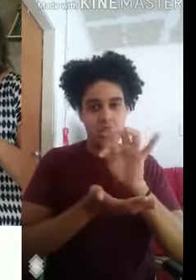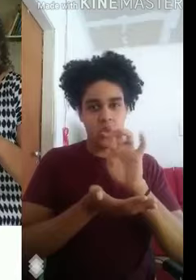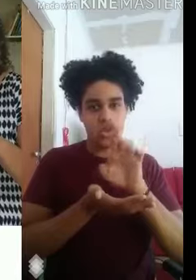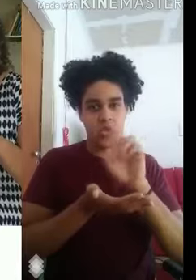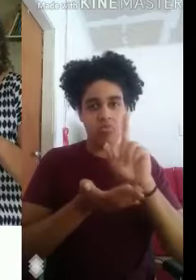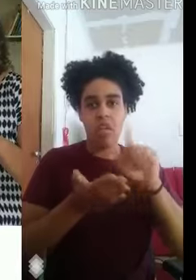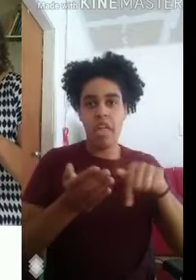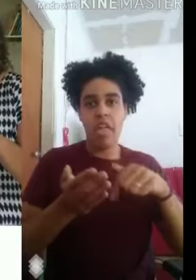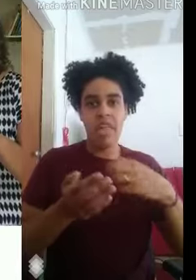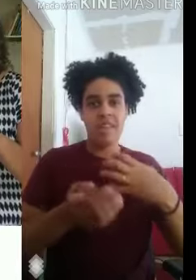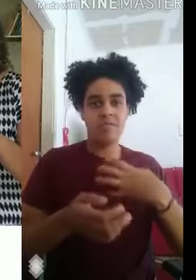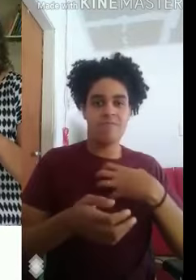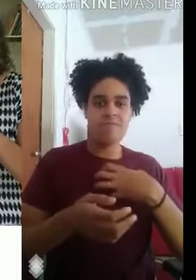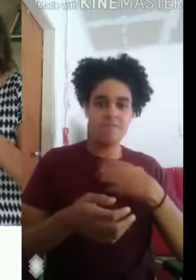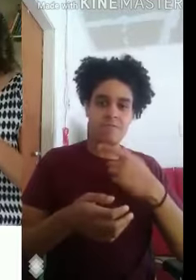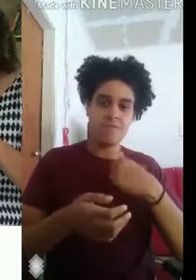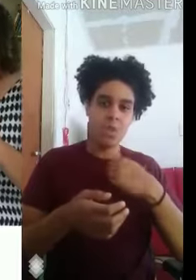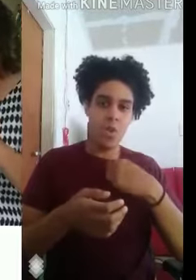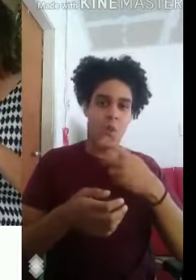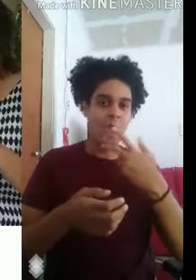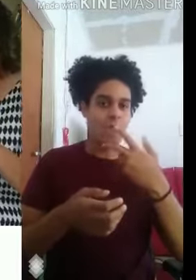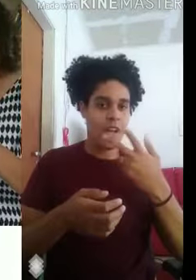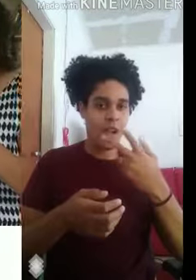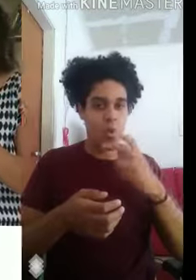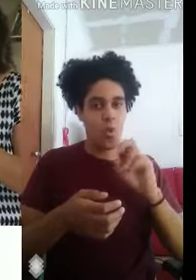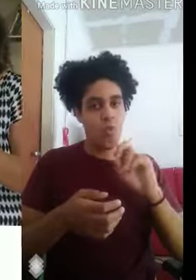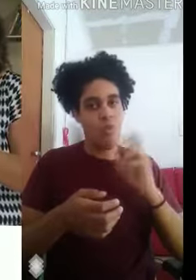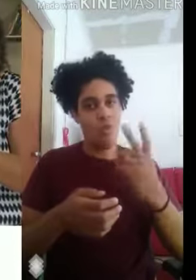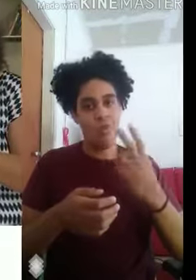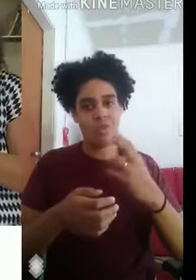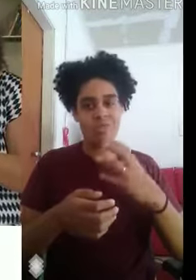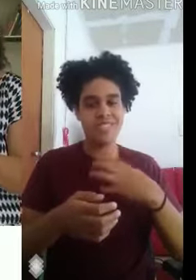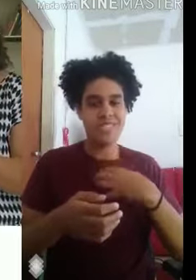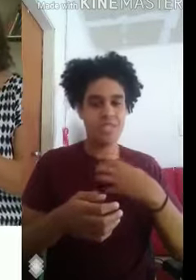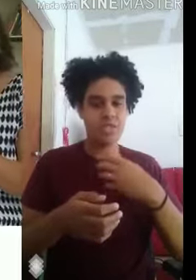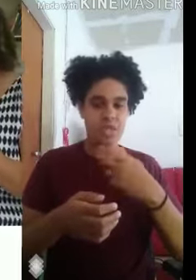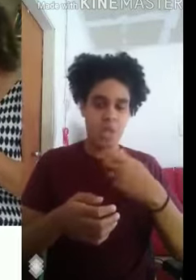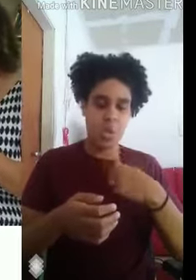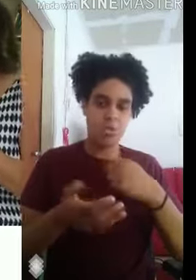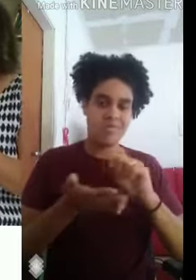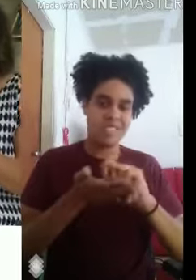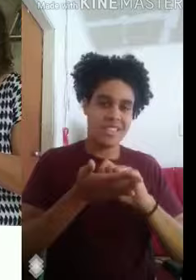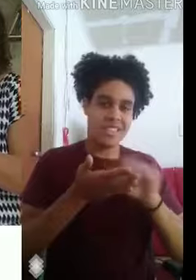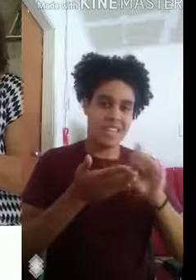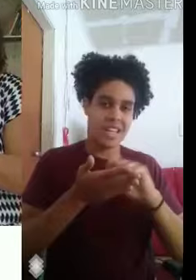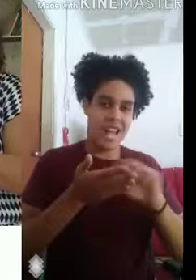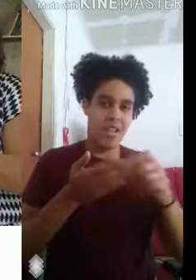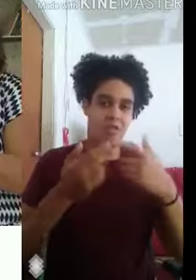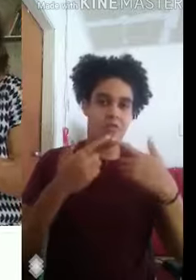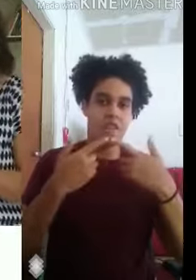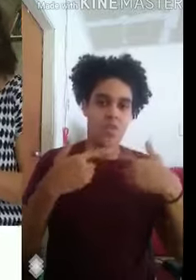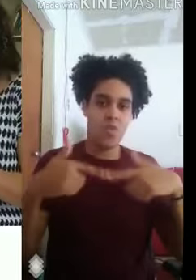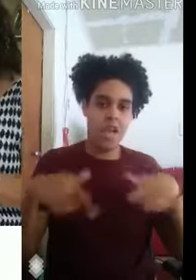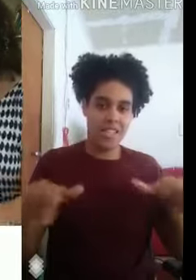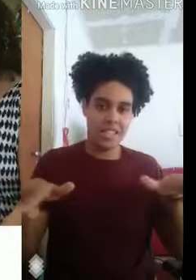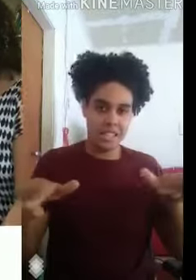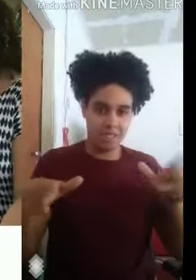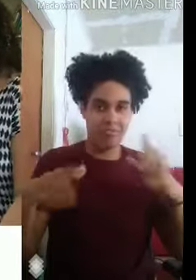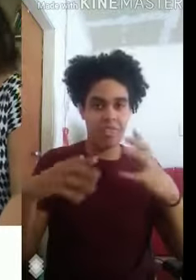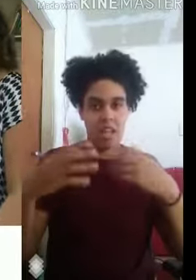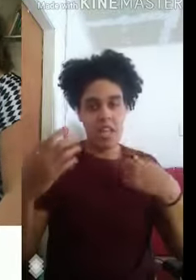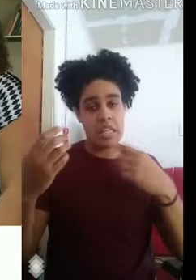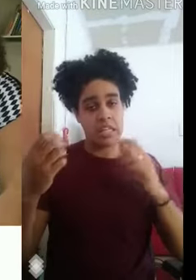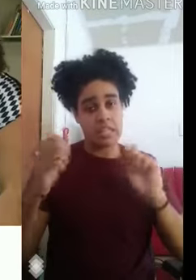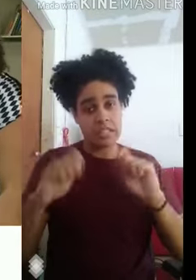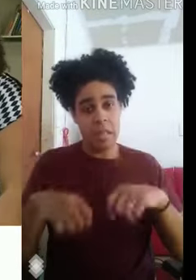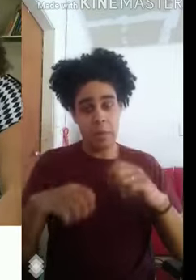registro, que é a forma que eu falo ou a forma que eu escrevo a linguagem. O registro ele